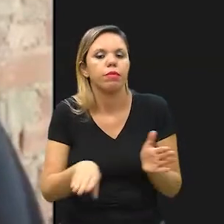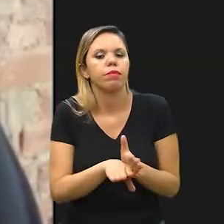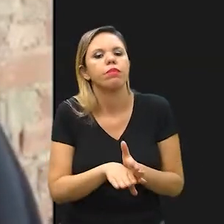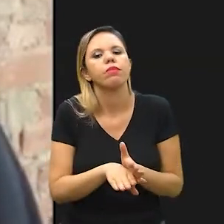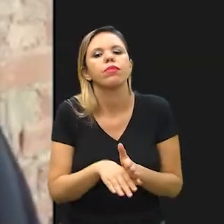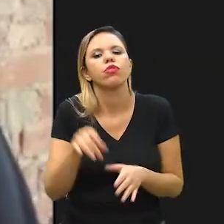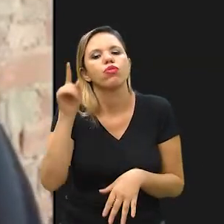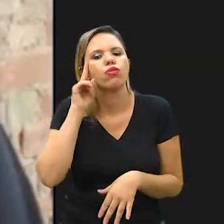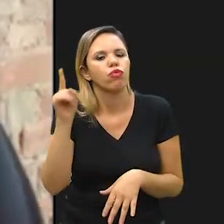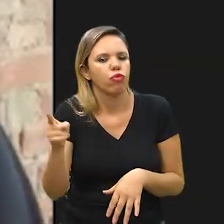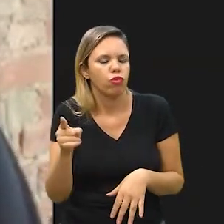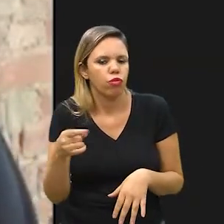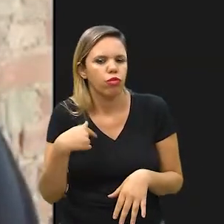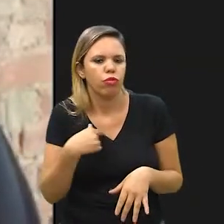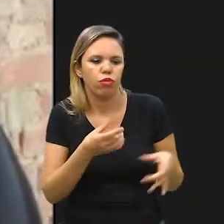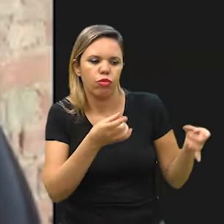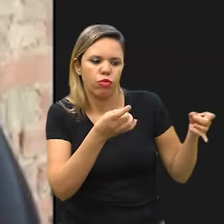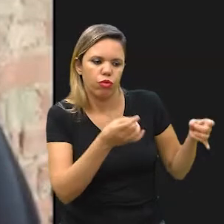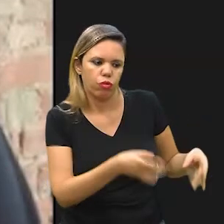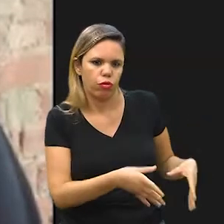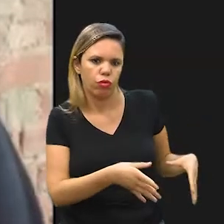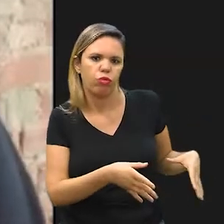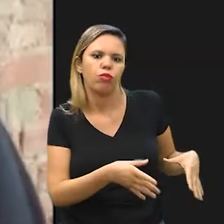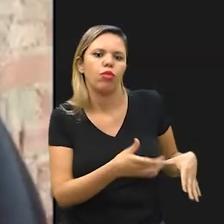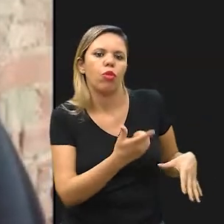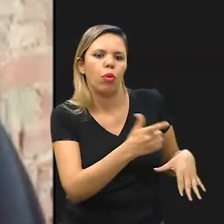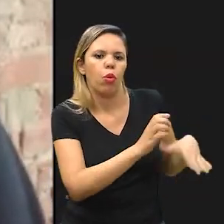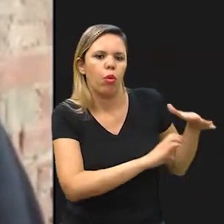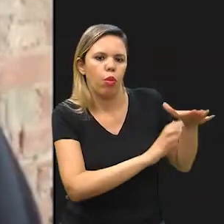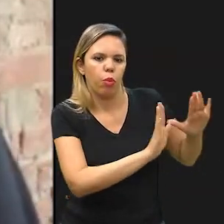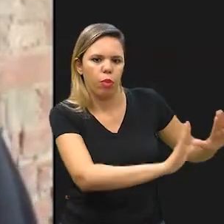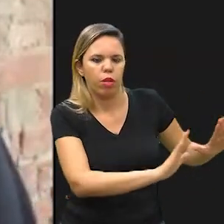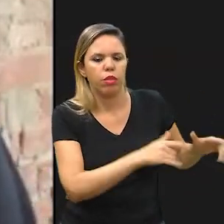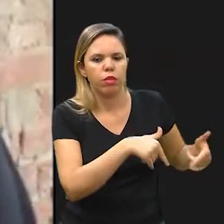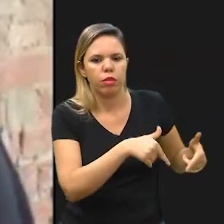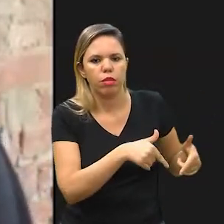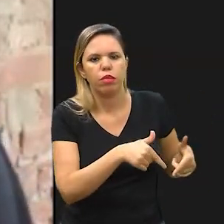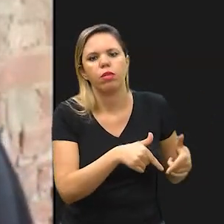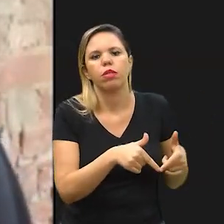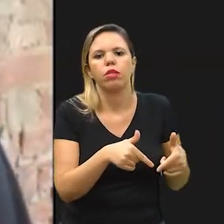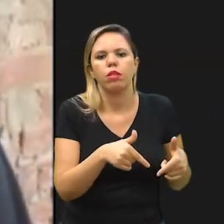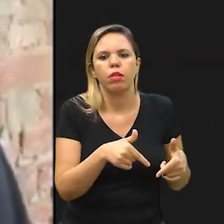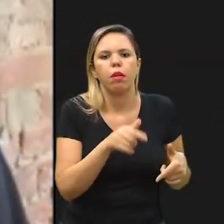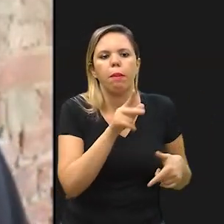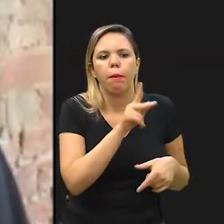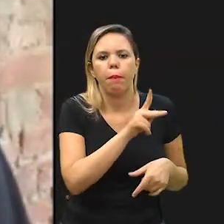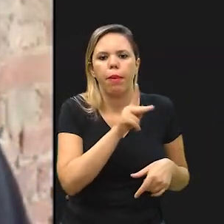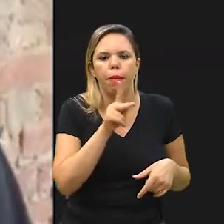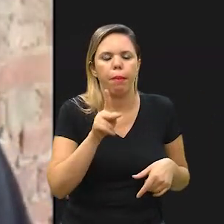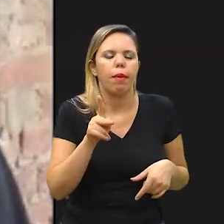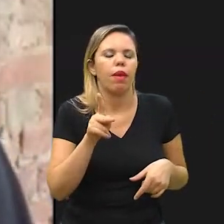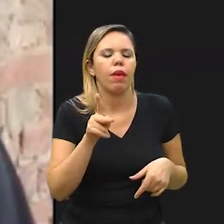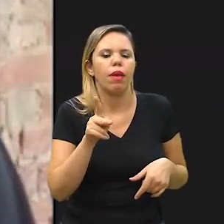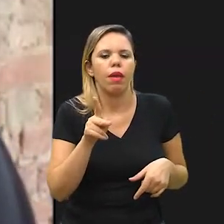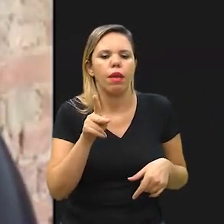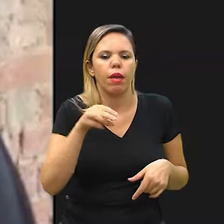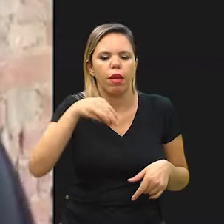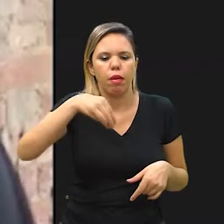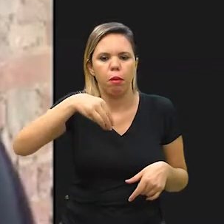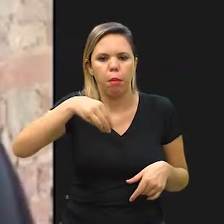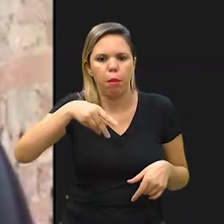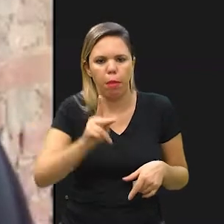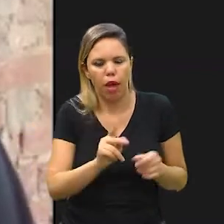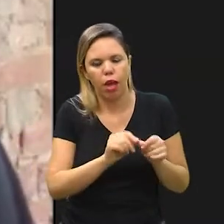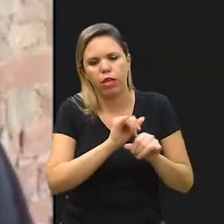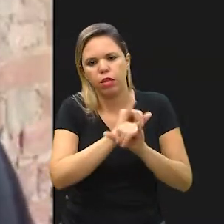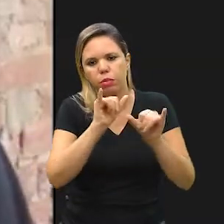um dia que eu larguei realmente, eu sempre trabalhei com publicidade e propaganda, né, com marketing, e aí eu